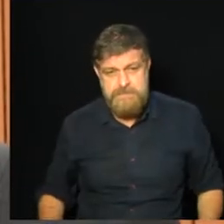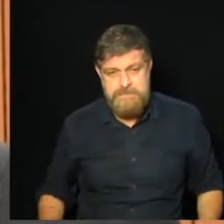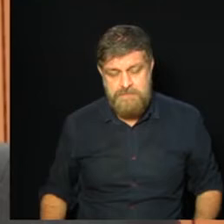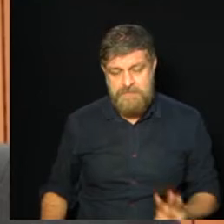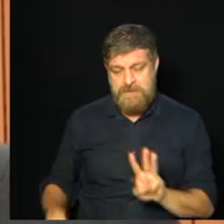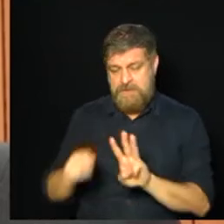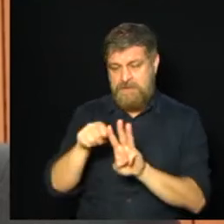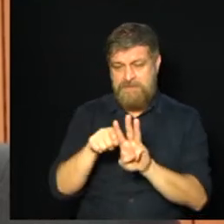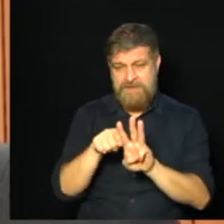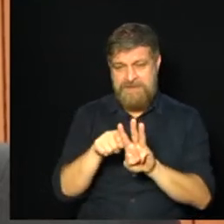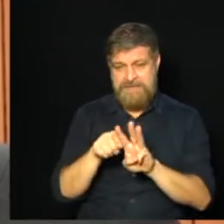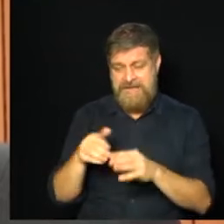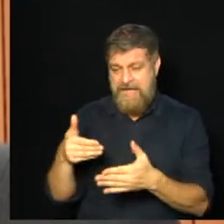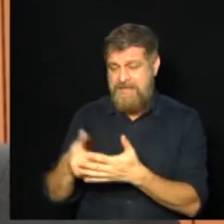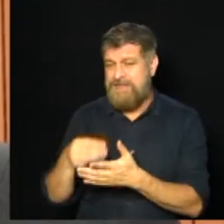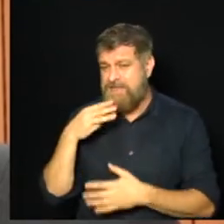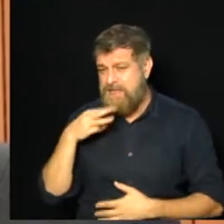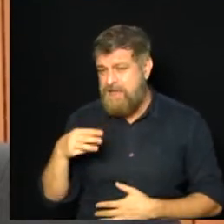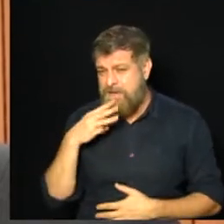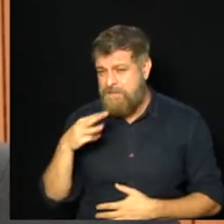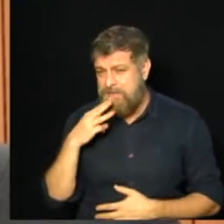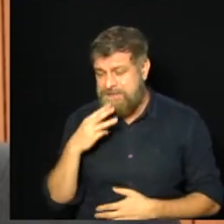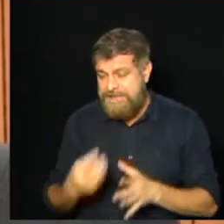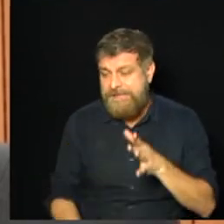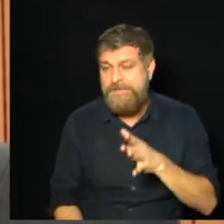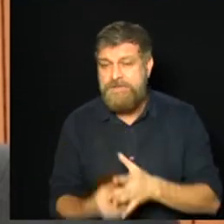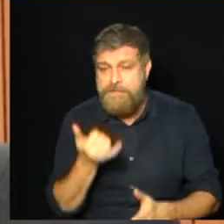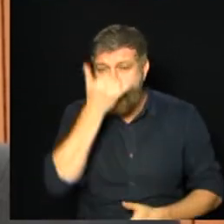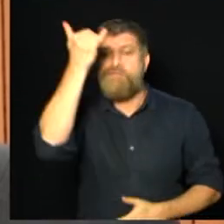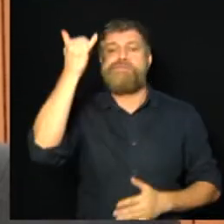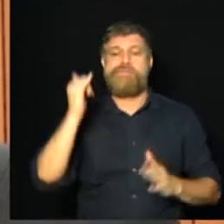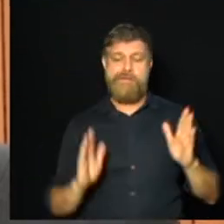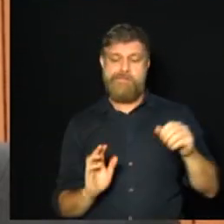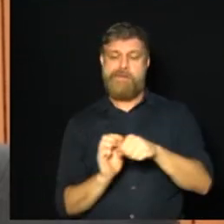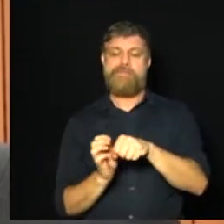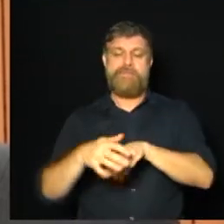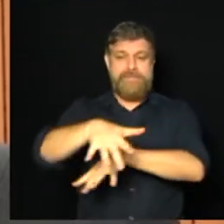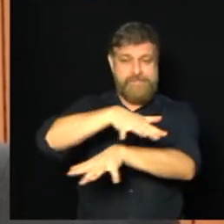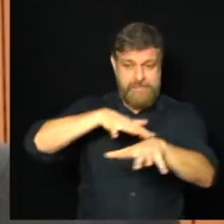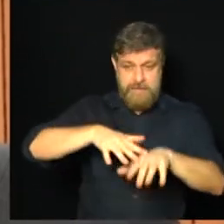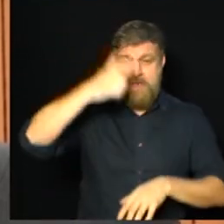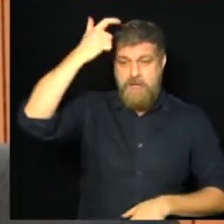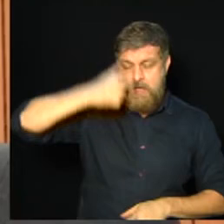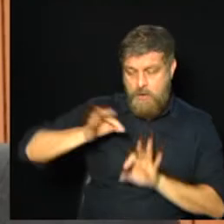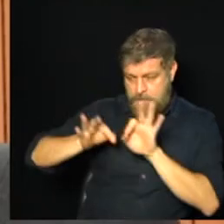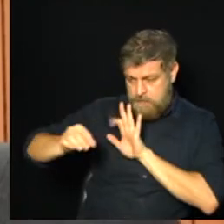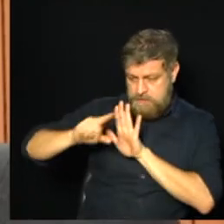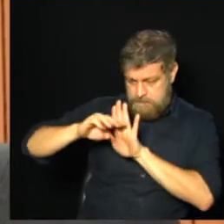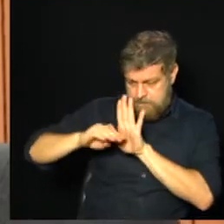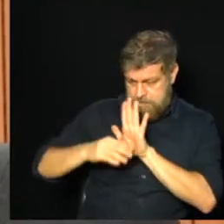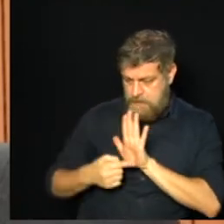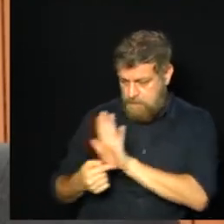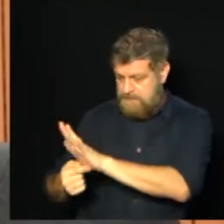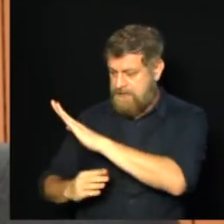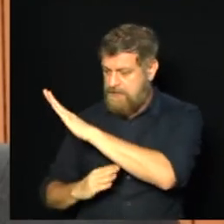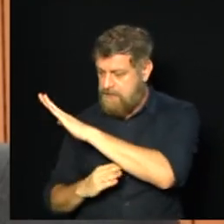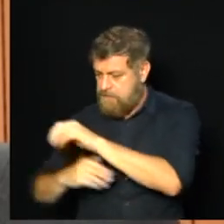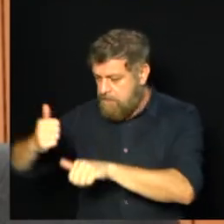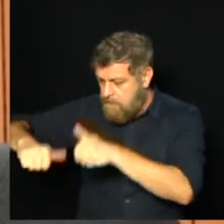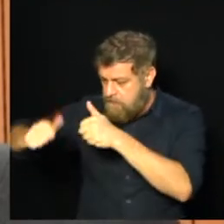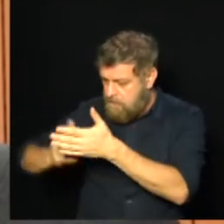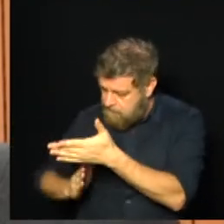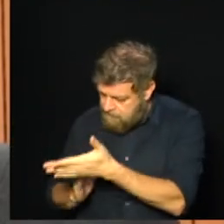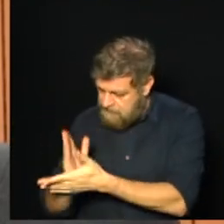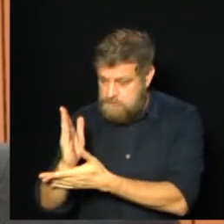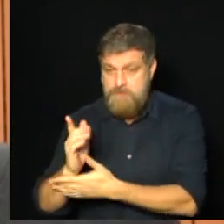meses, tinha que ir até março, coincidindo com essa loucura da pandemia que foi. Nós apresentamos o projeto, passou por essa casa, esse